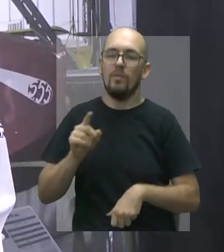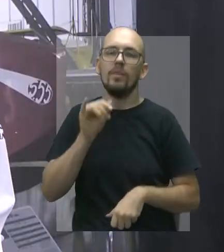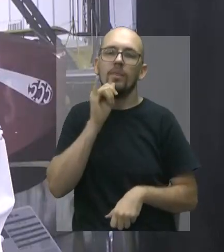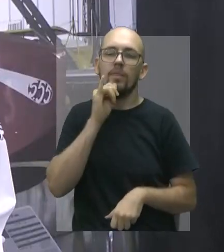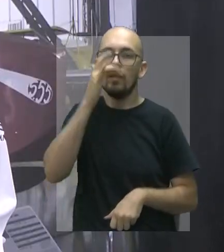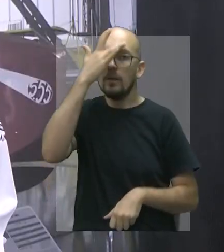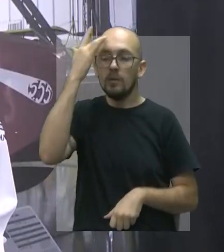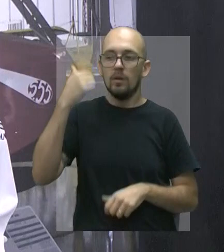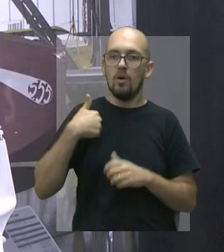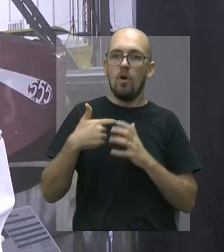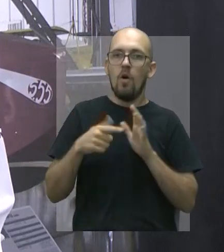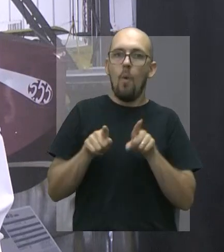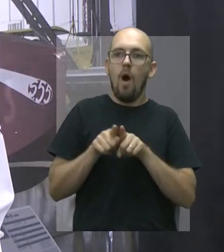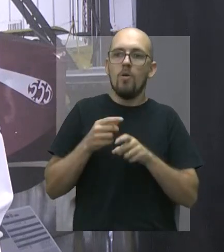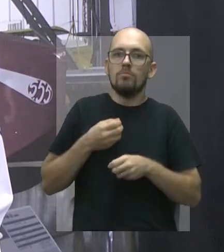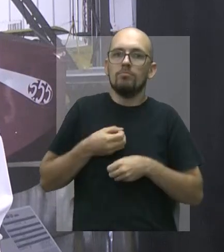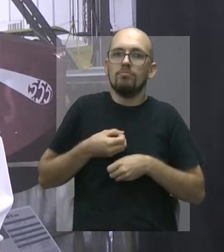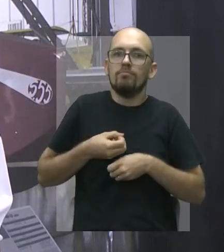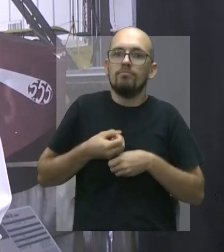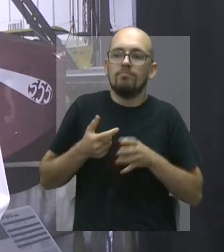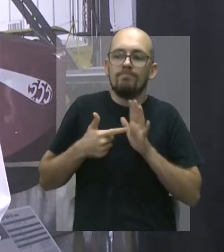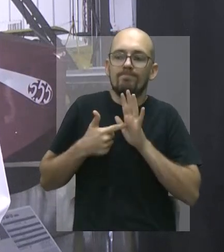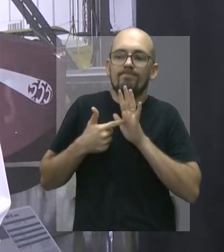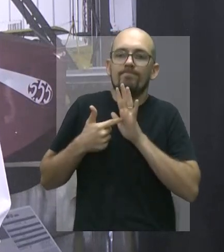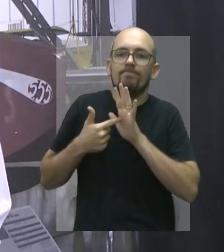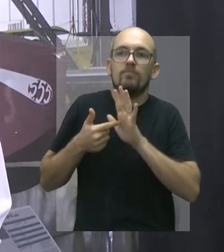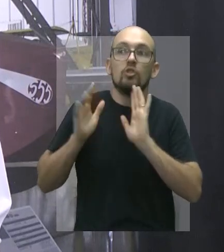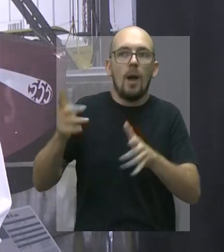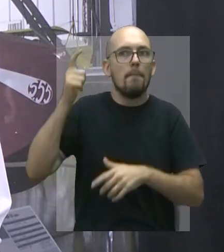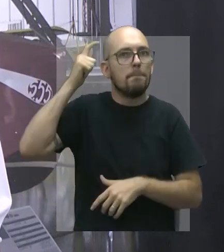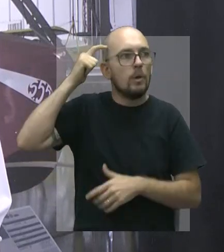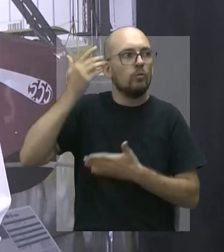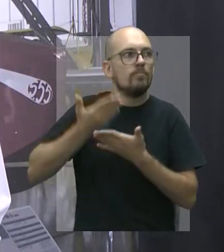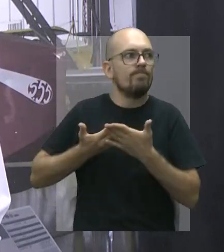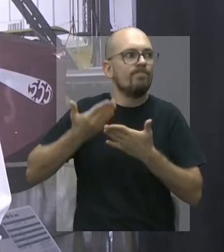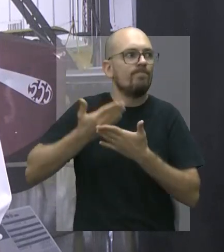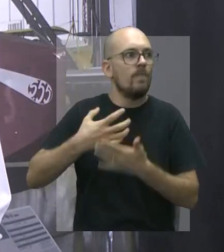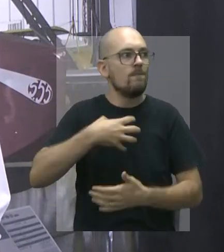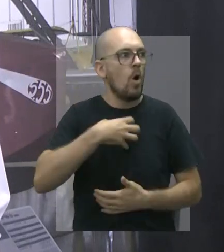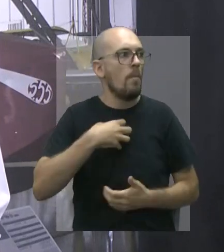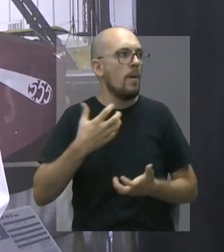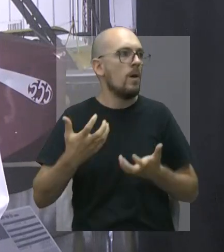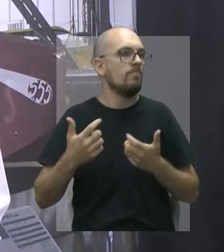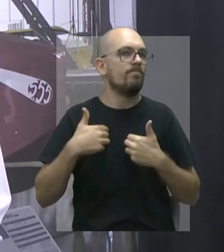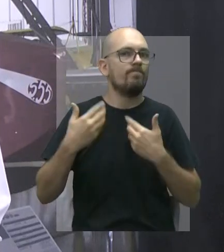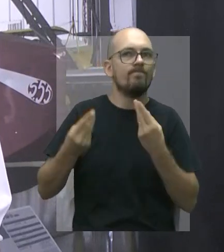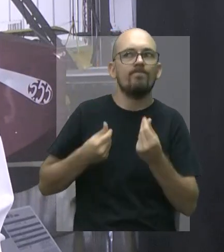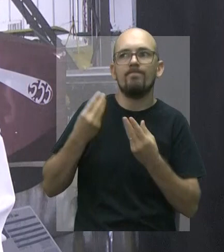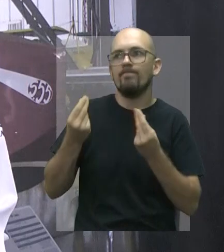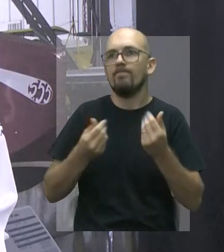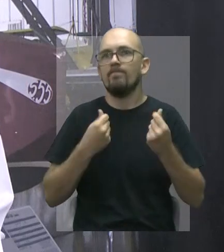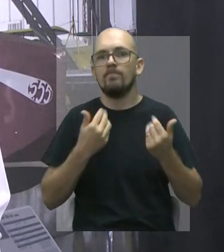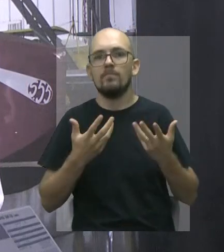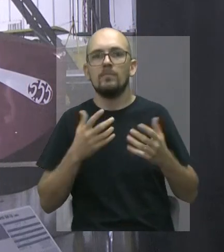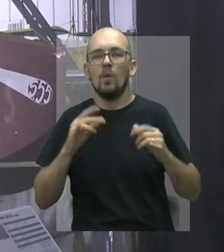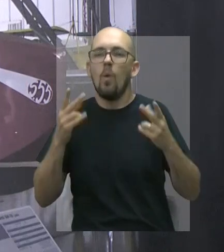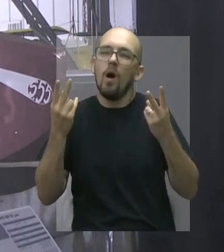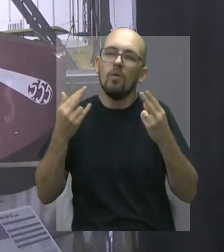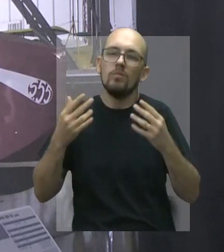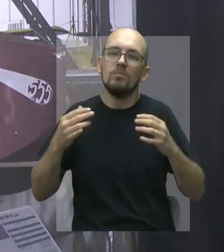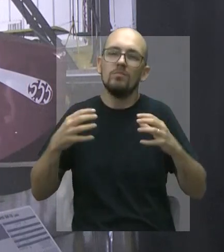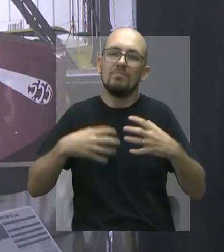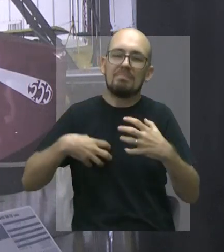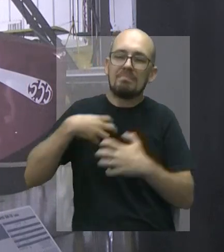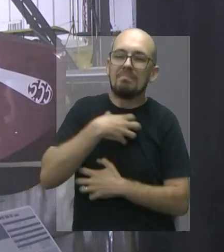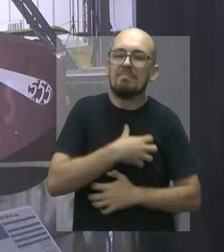um indício é porque ela já pensou muito a respeito disso, né? Ela já passou por bastante tipo de sofrimento para